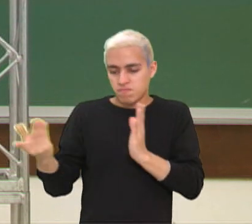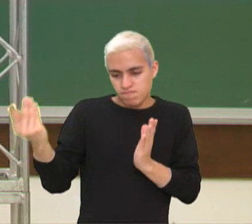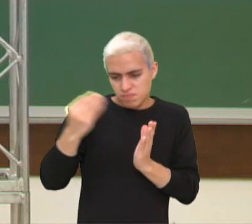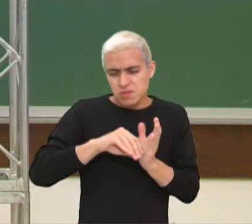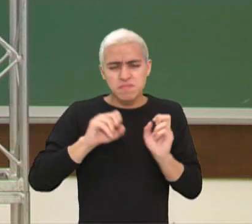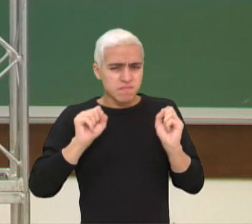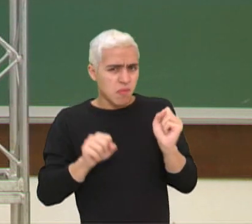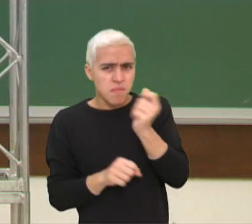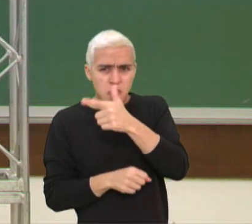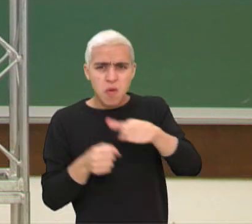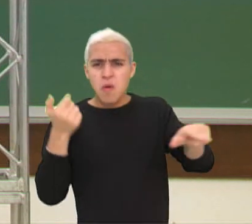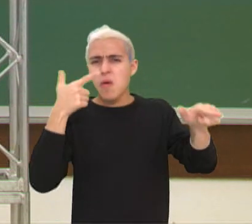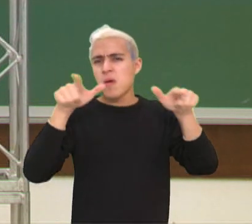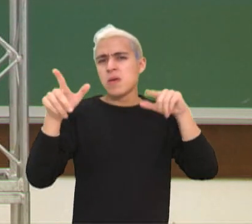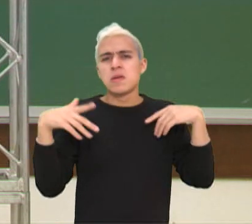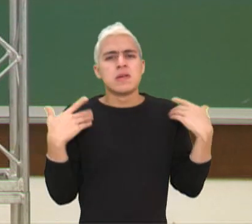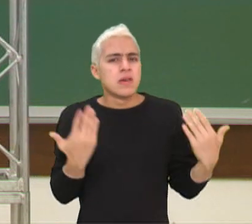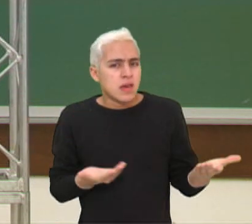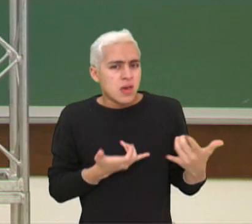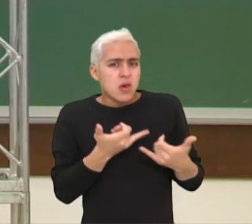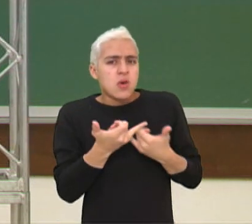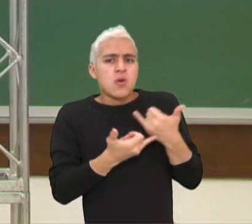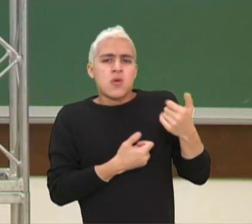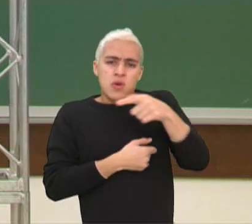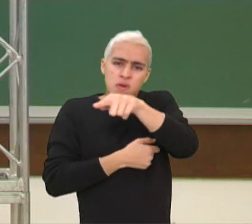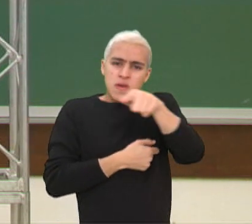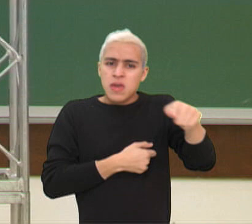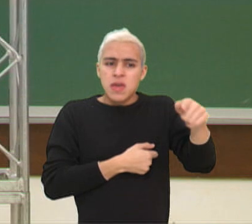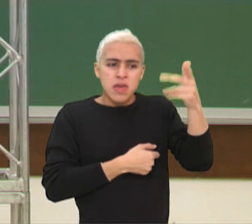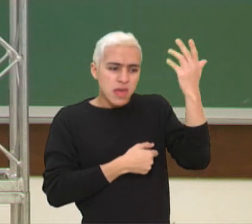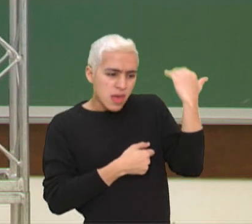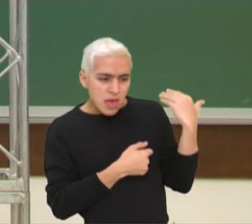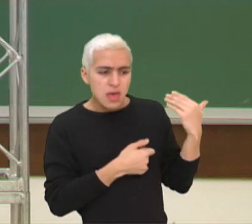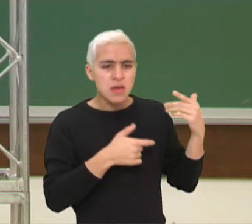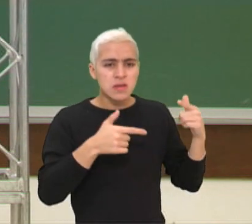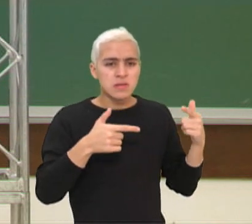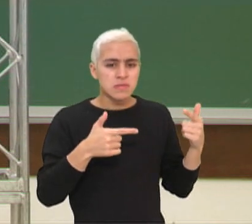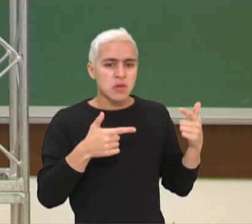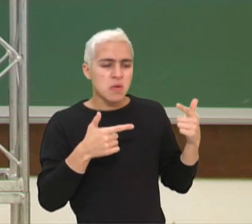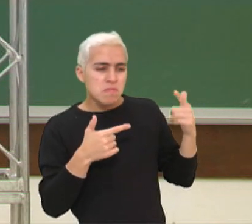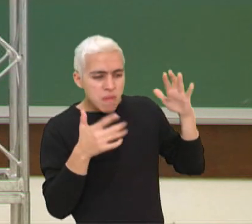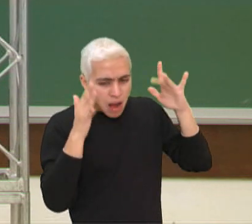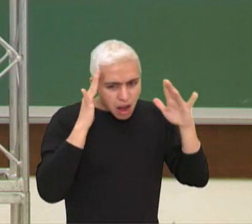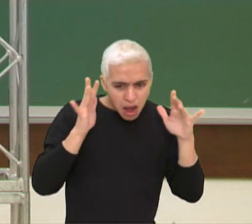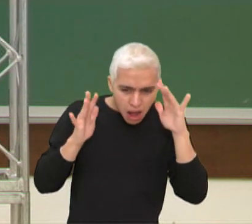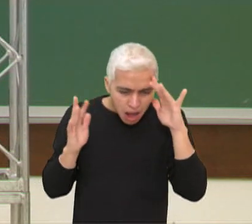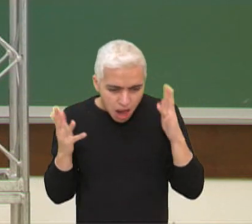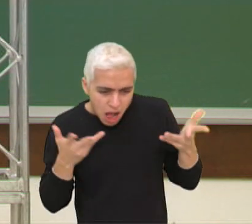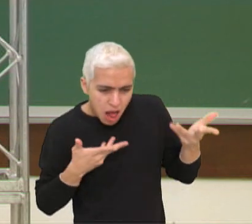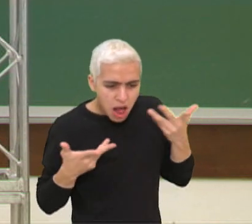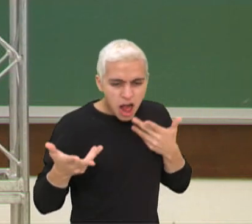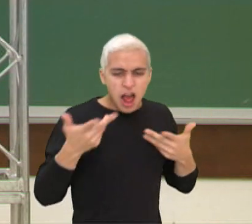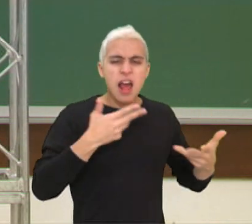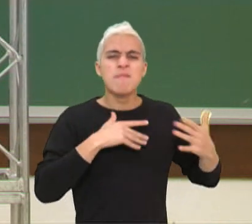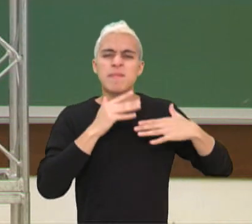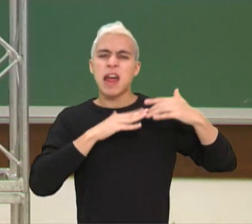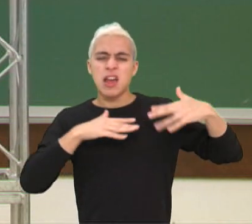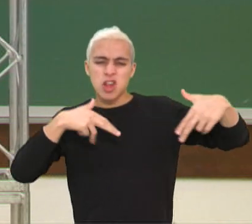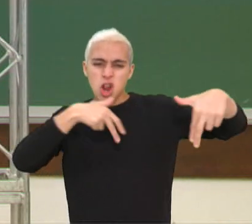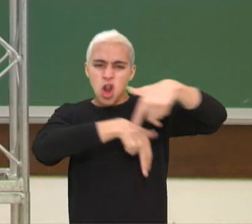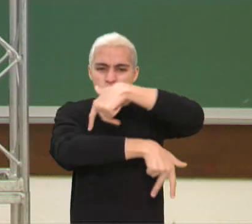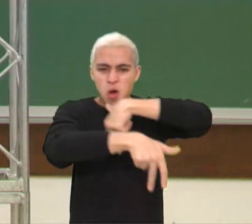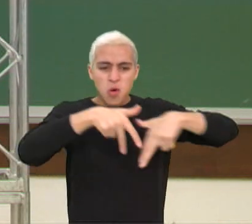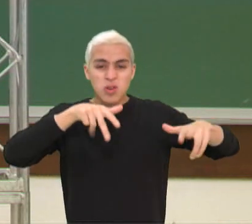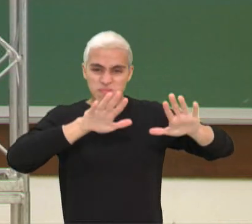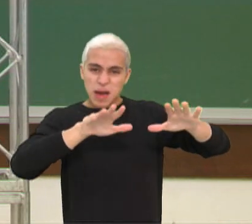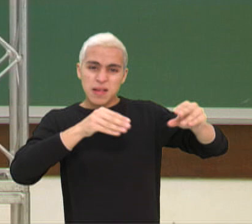Pode ser, como eu falei lá, um jogo que você fez em quadra, né? Usou lúdico para entender aquele jogo de tabuleiro. Então, fica a